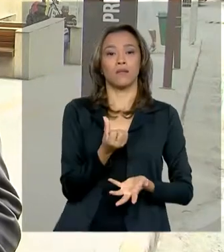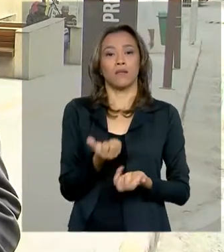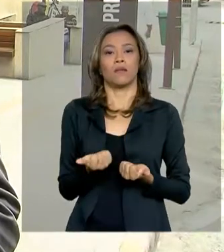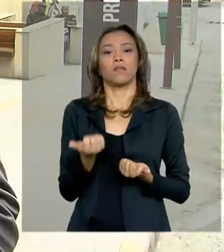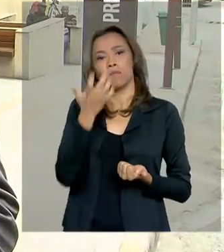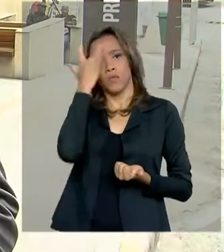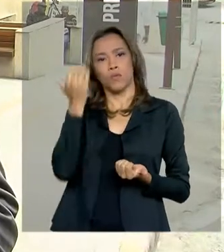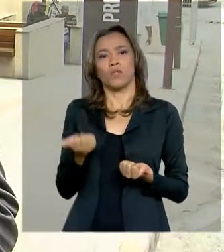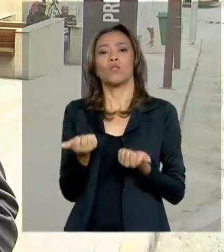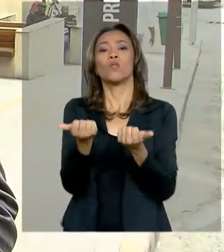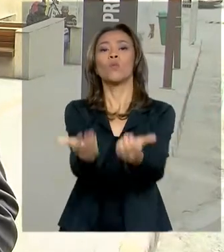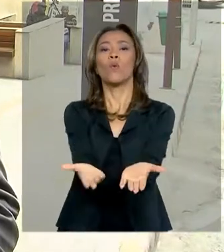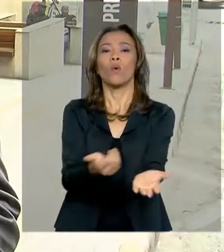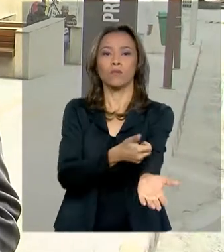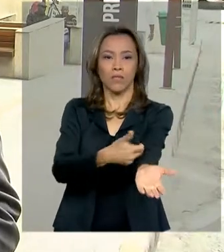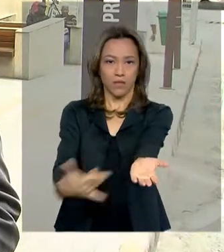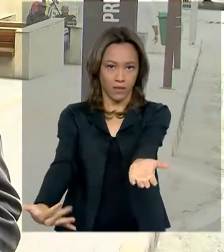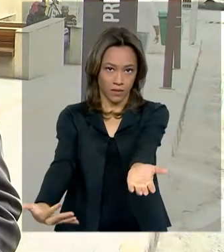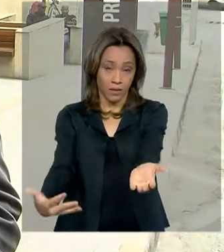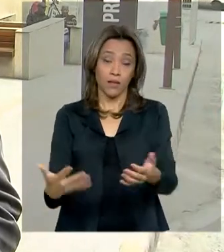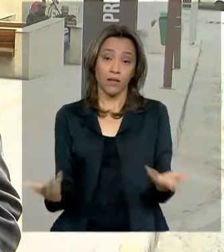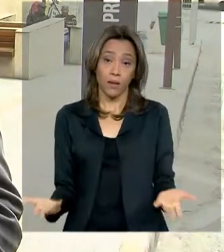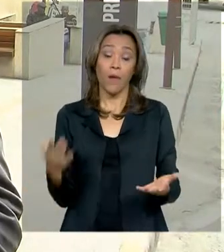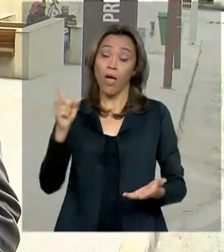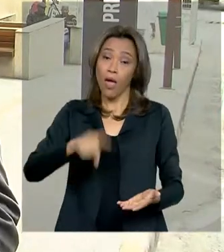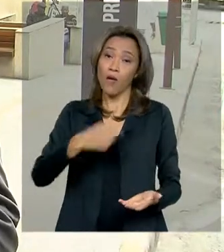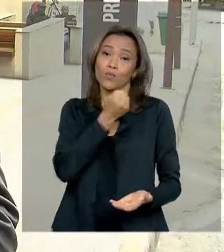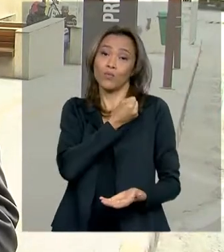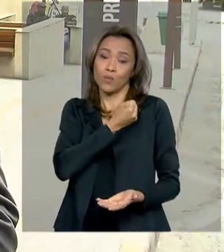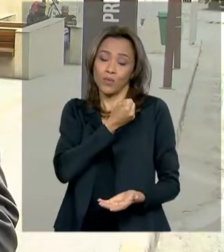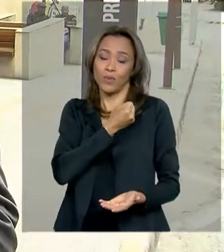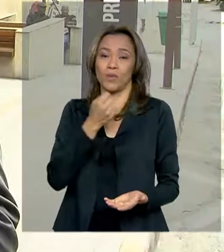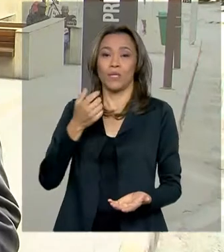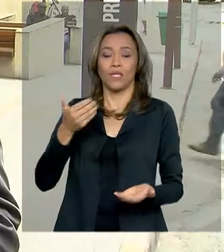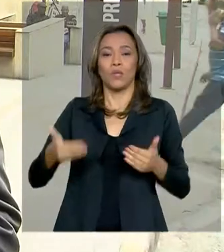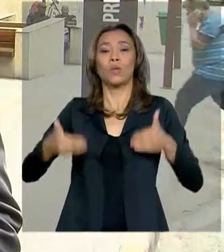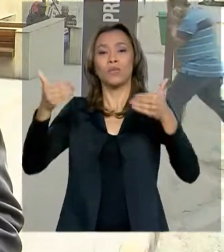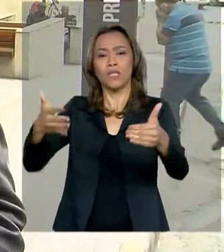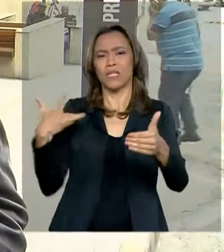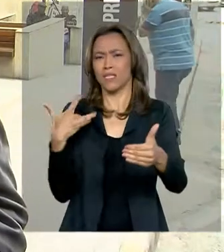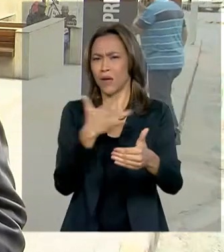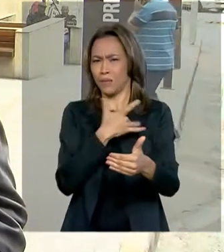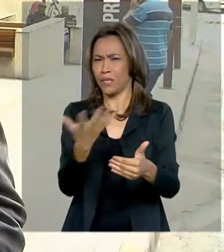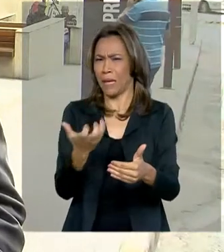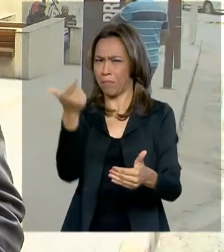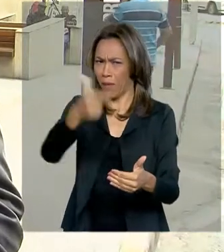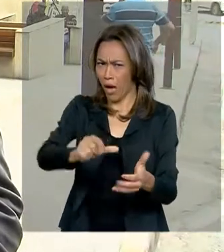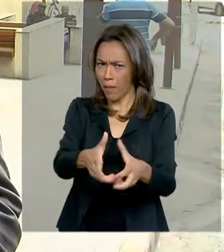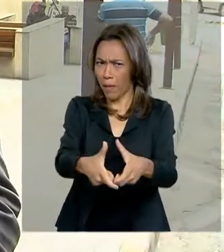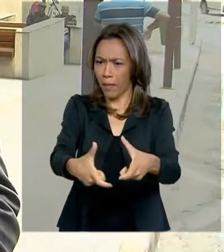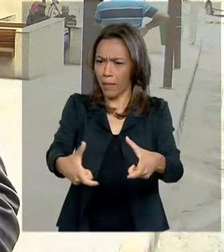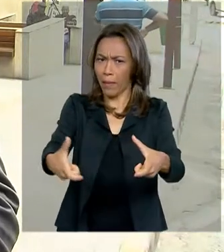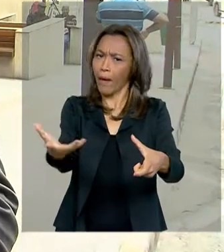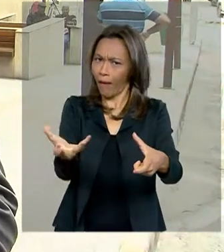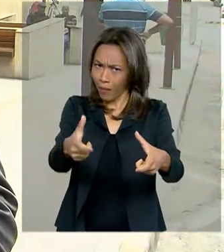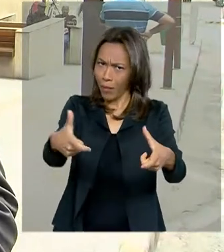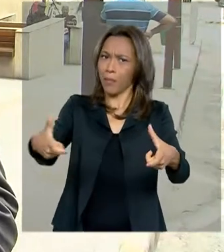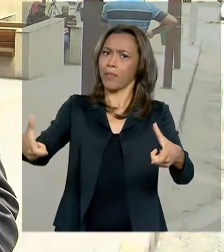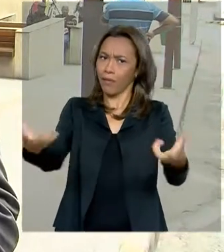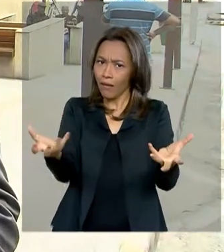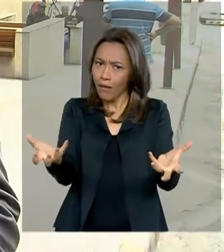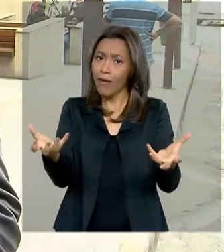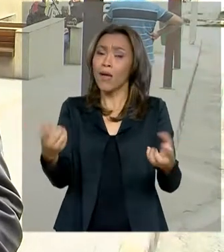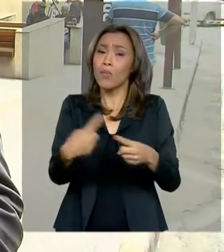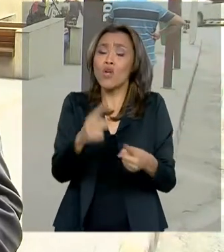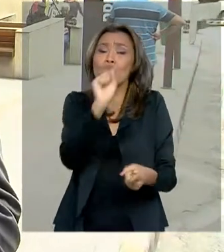os hemocentros brasileiros. Um número que o Ministério da Saúde quer aumentar ainda mais. Isso porque, como você mesmo disse,